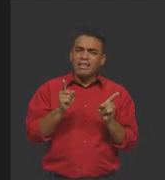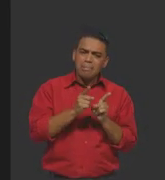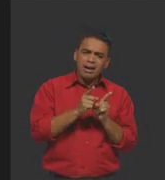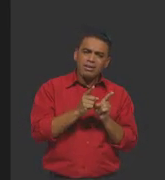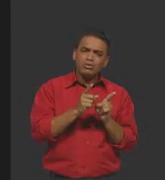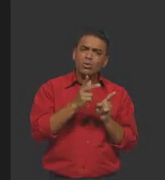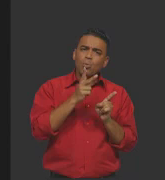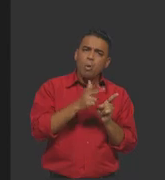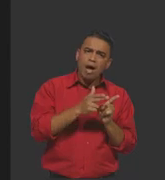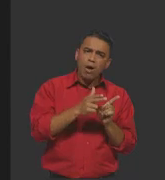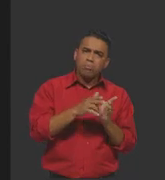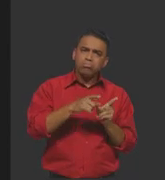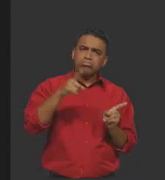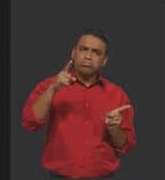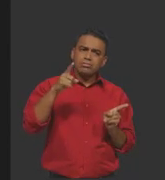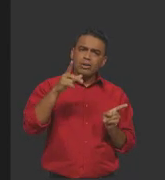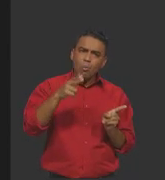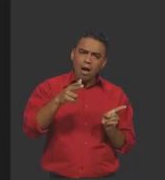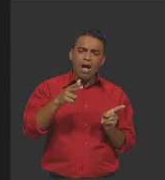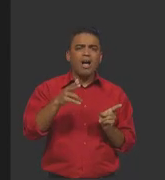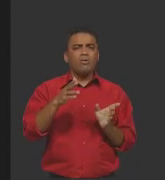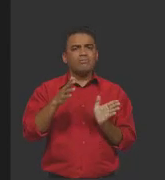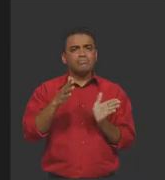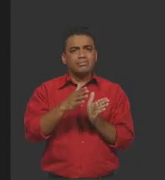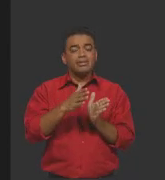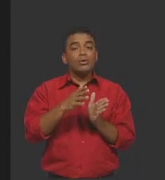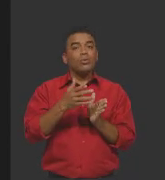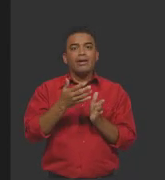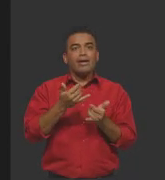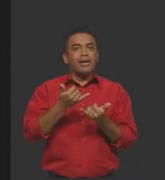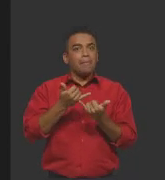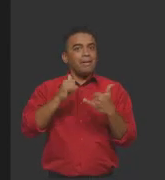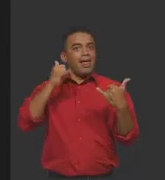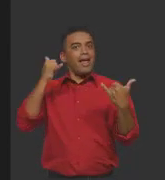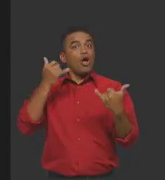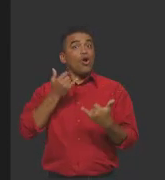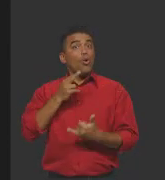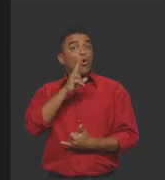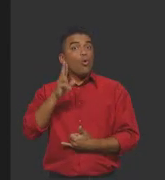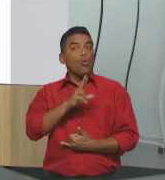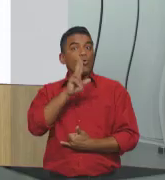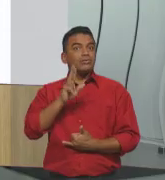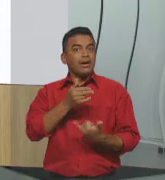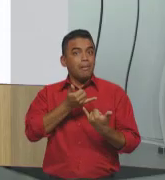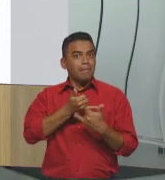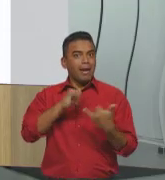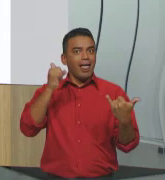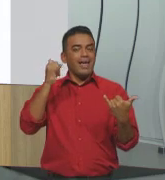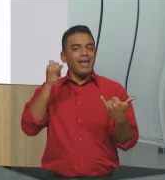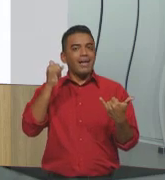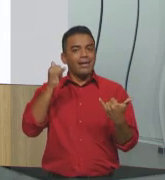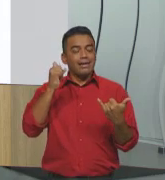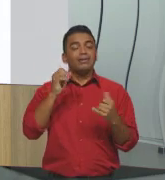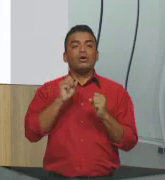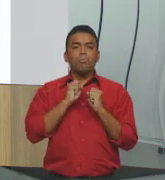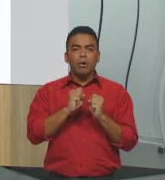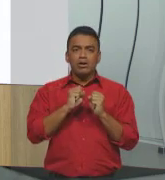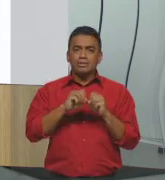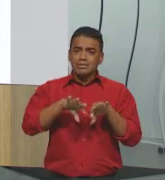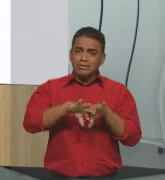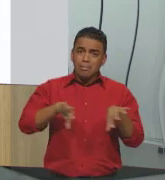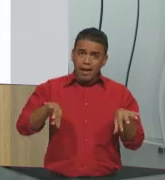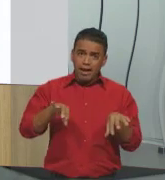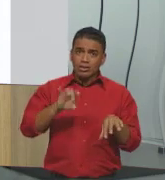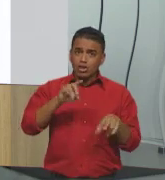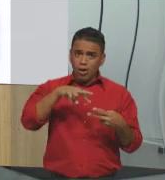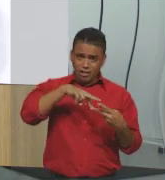semelhantes através de um campo elétrico, tá? E a eletroforese, ela pode separar não só DNA, mas